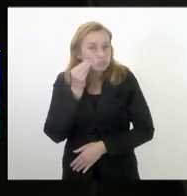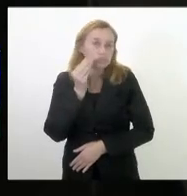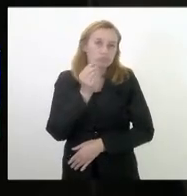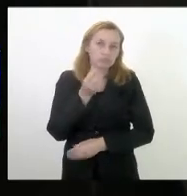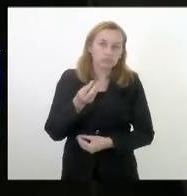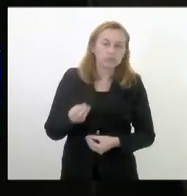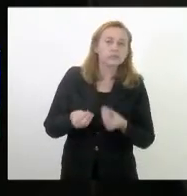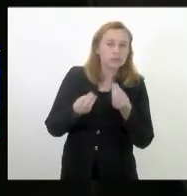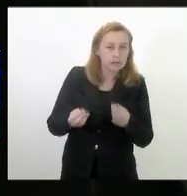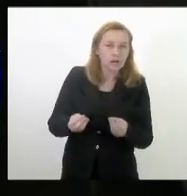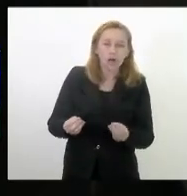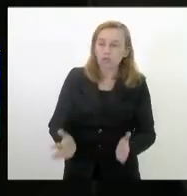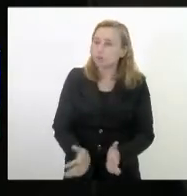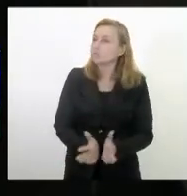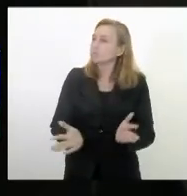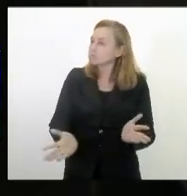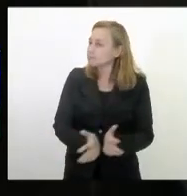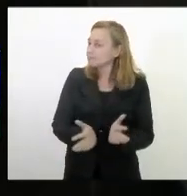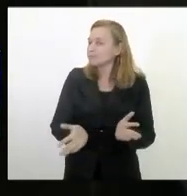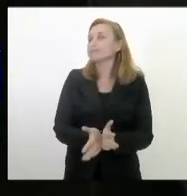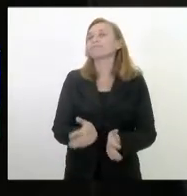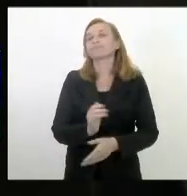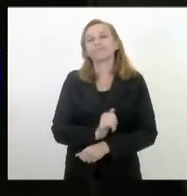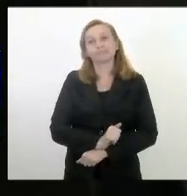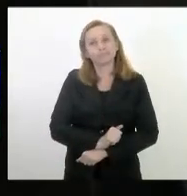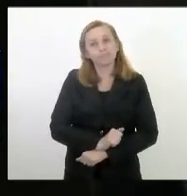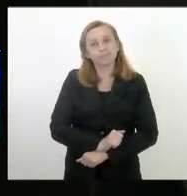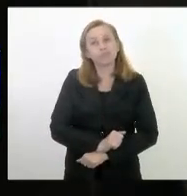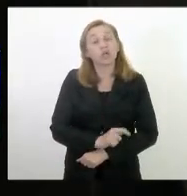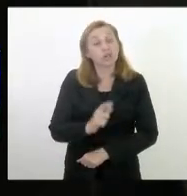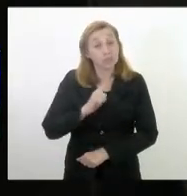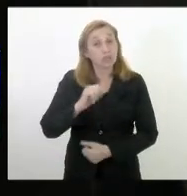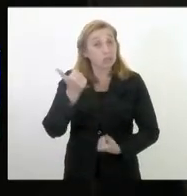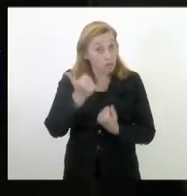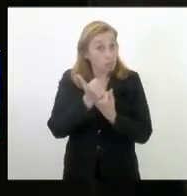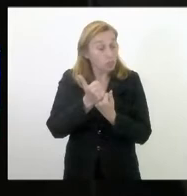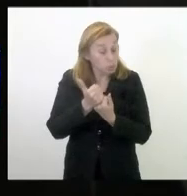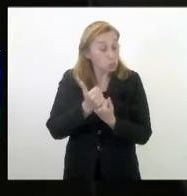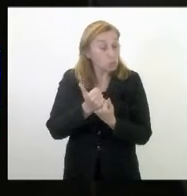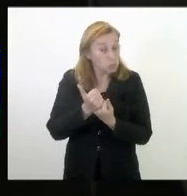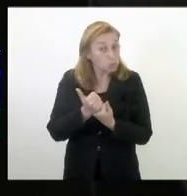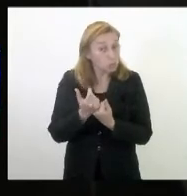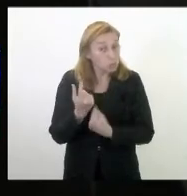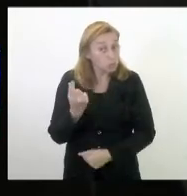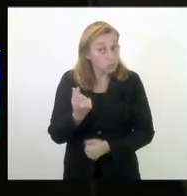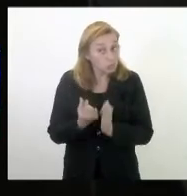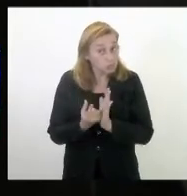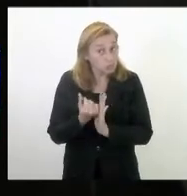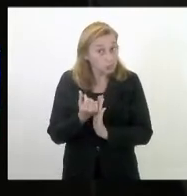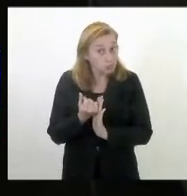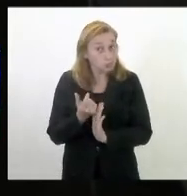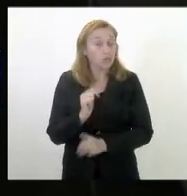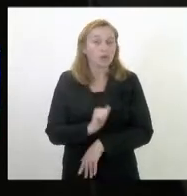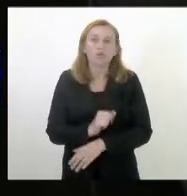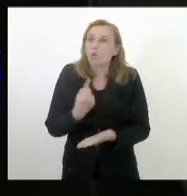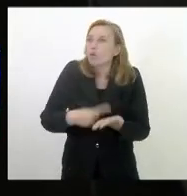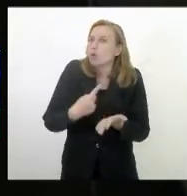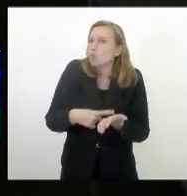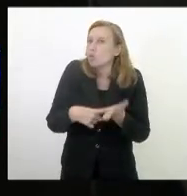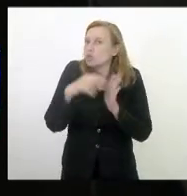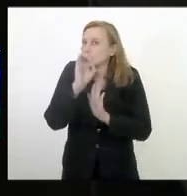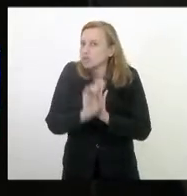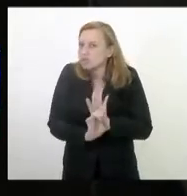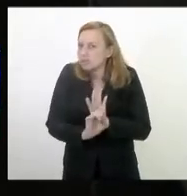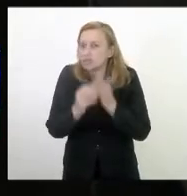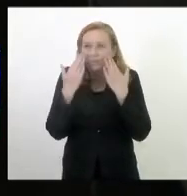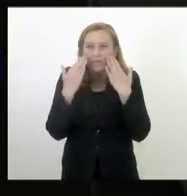à população mais necessitada de ter esse apoio financeiro. Foi feito um acordo aqui, nas emendas apresentadas, eu